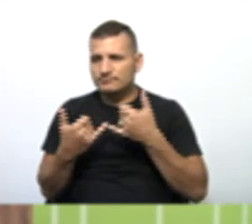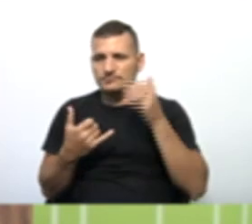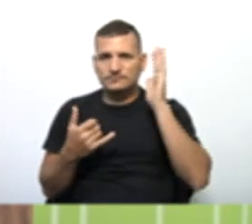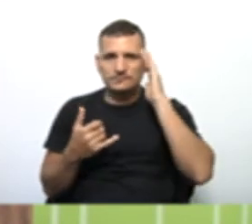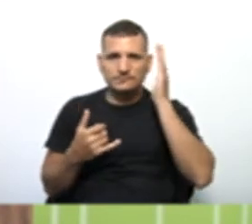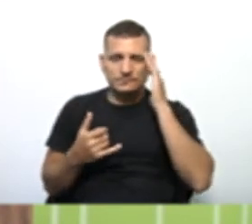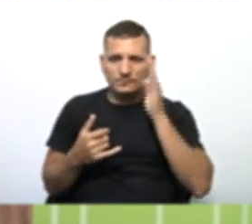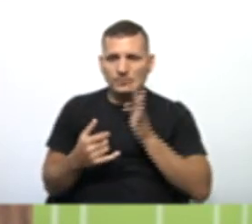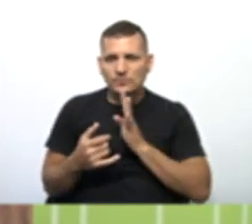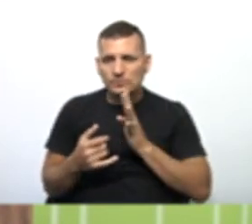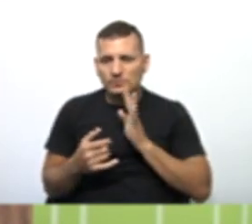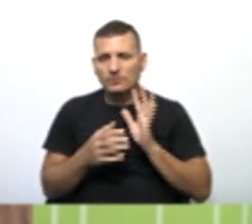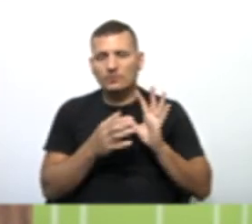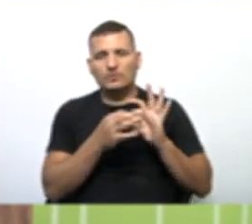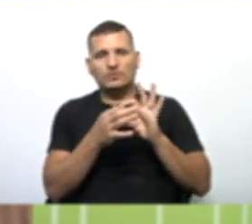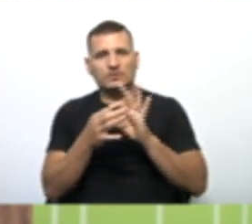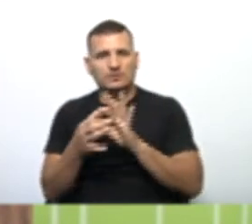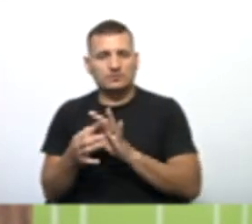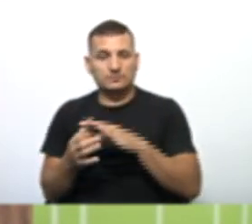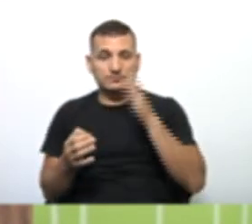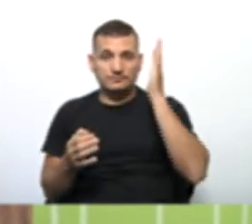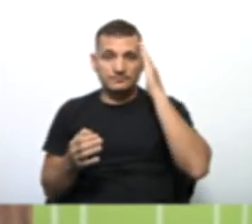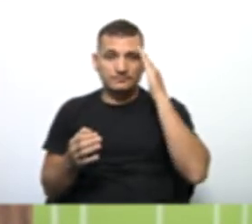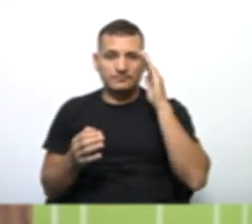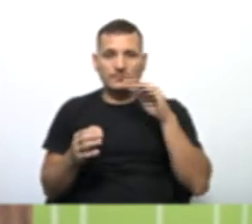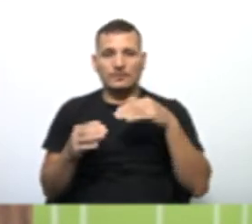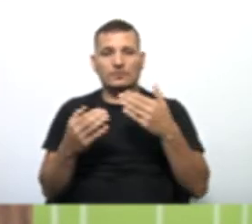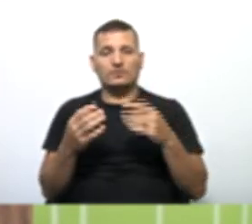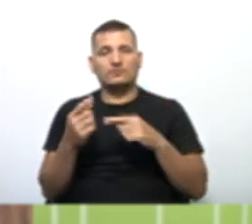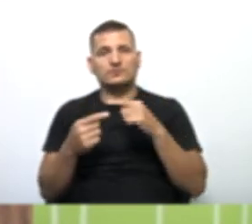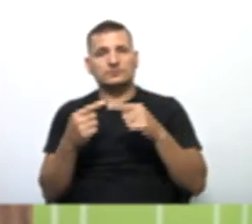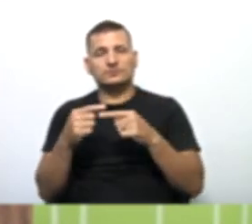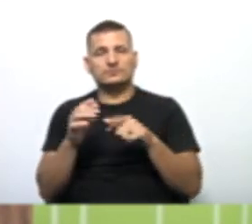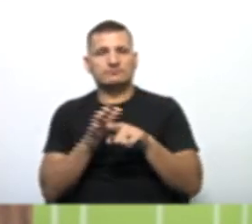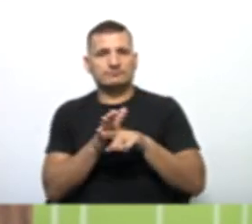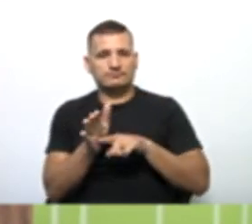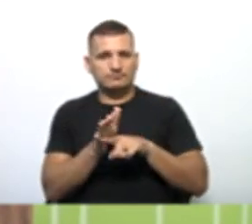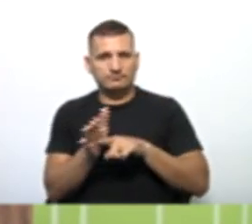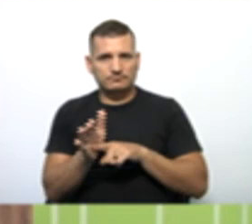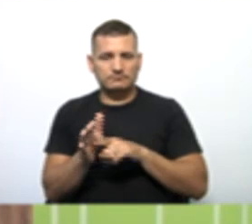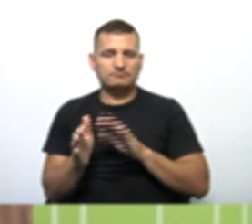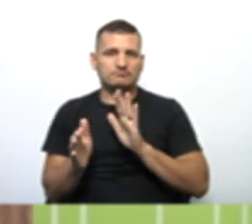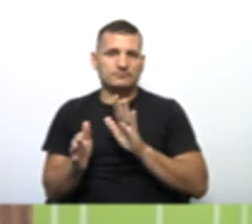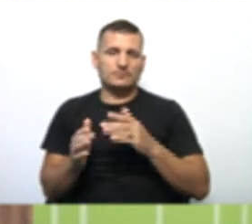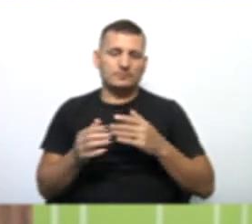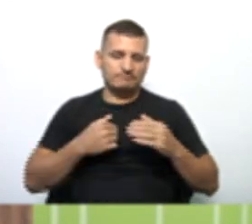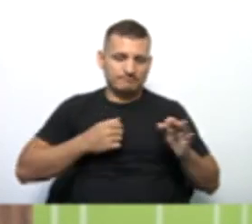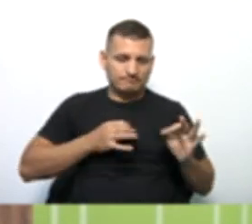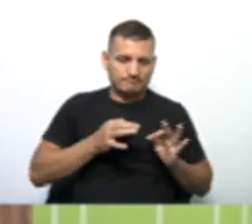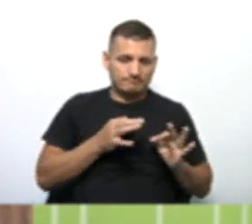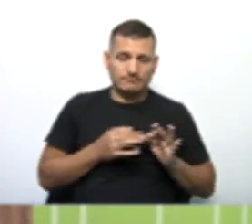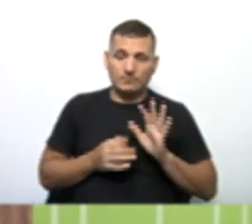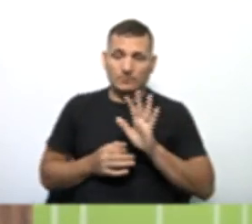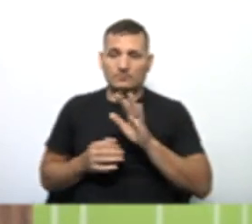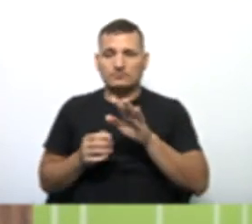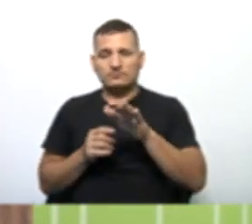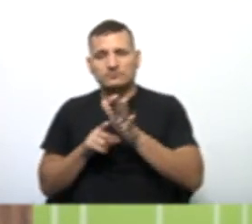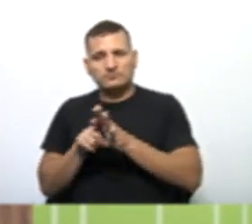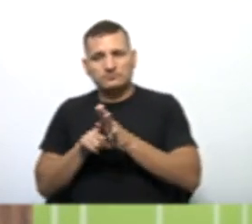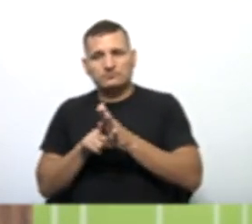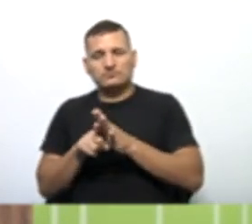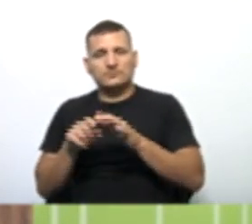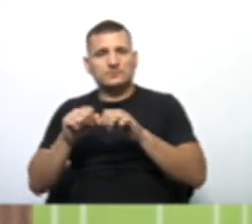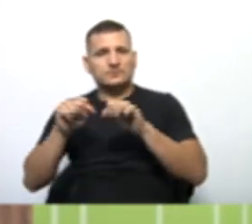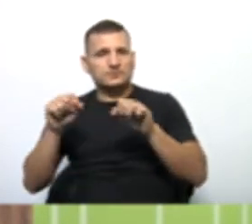conhecer o contexto, saber qual é o objetivo dessa auditoria, para se planejar. Olha, é uma auditoria que envolve sistema de informação